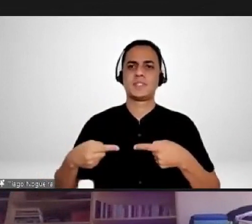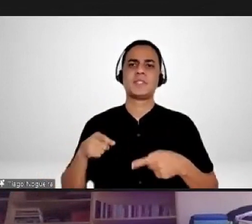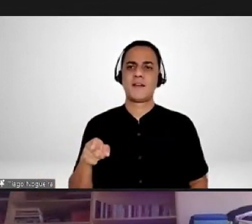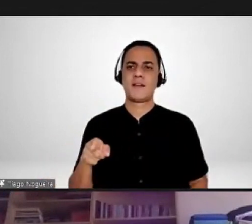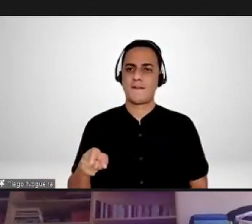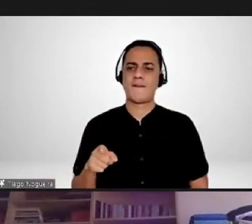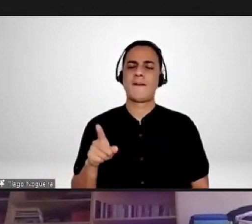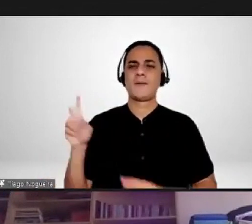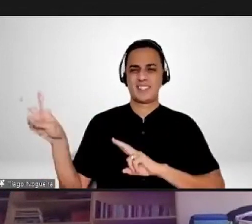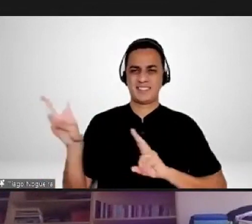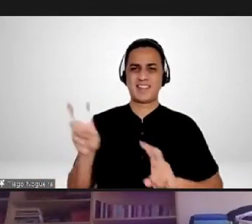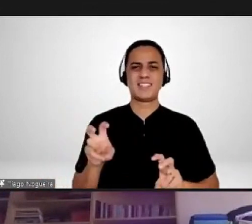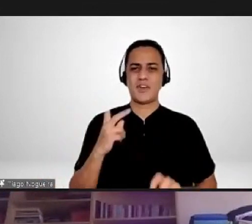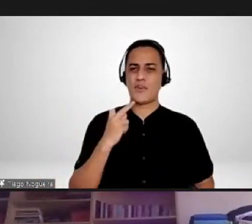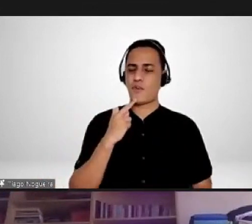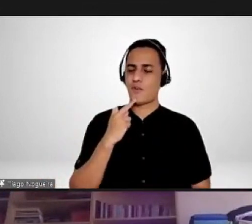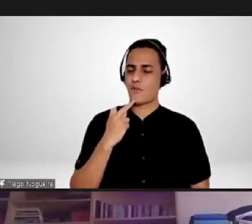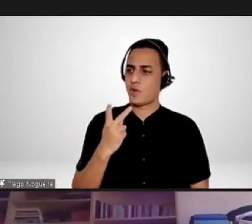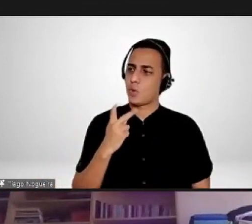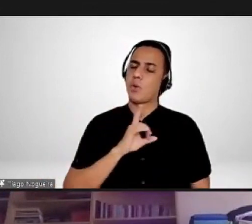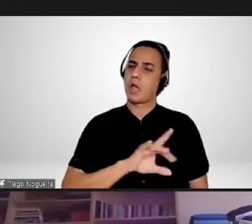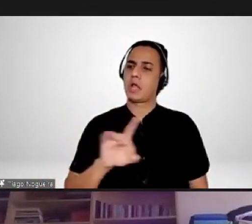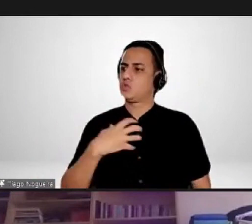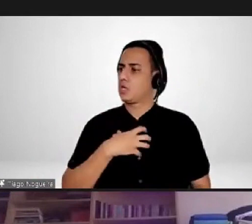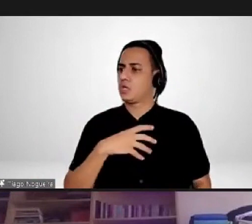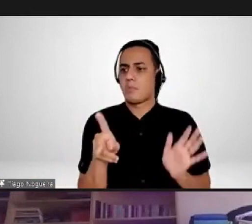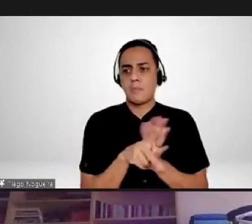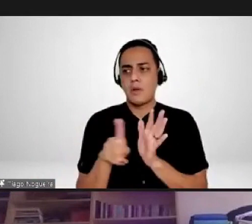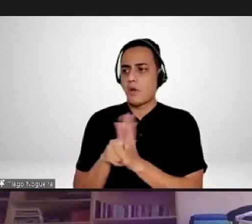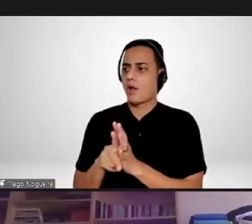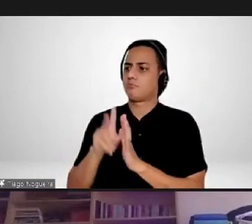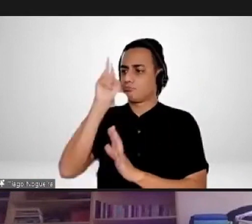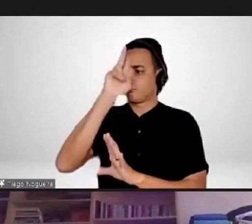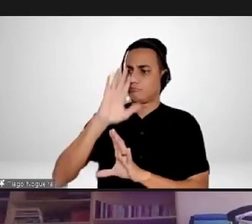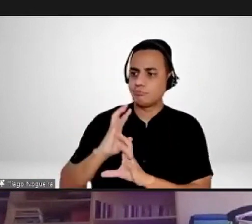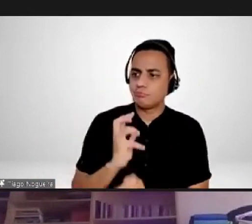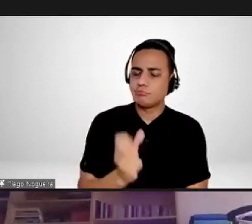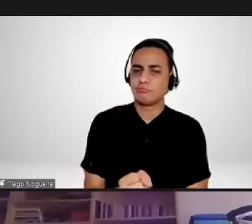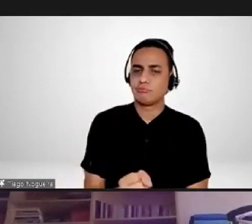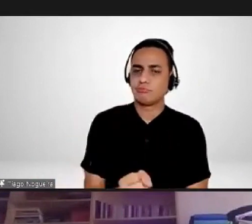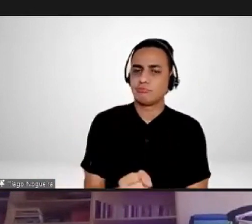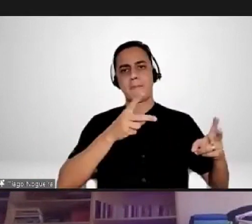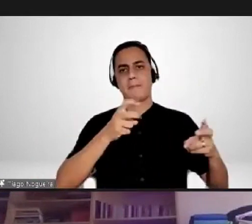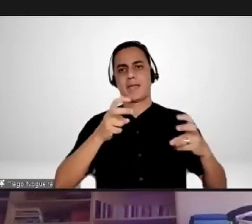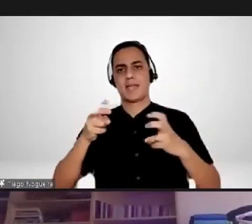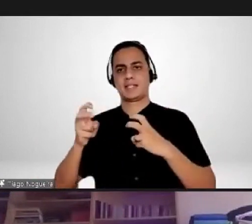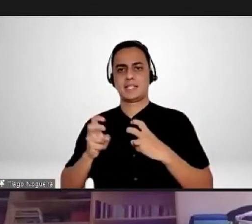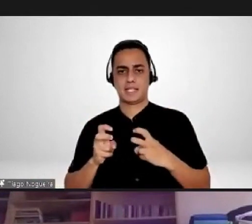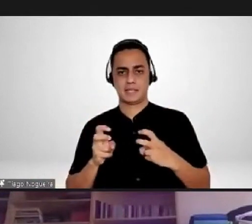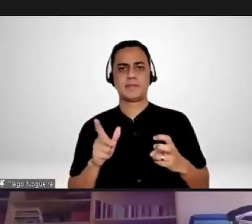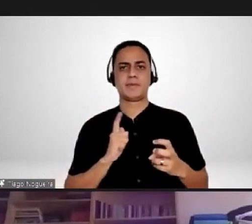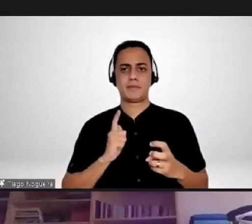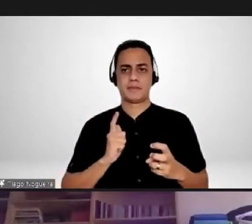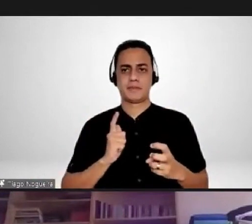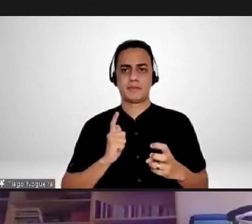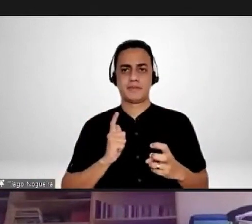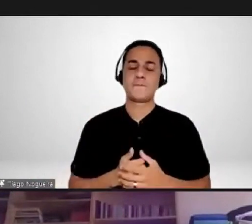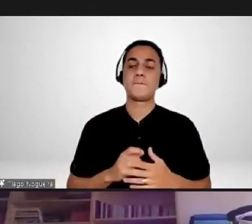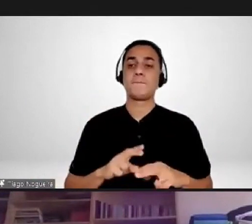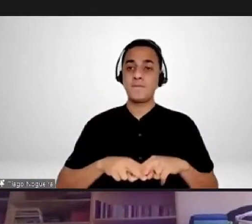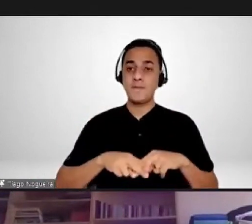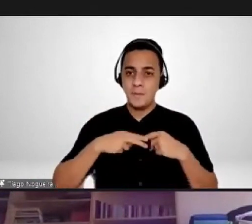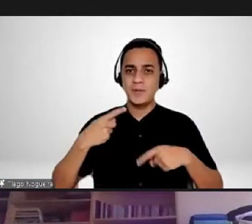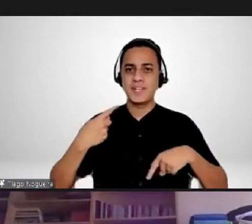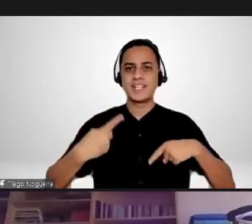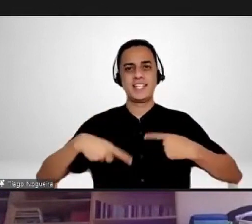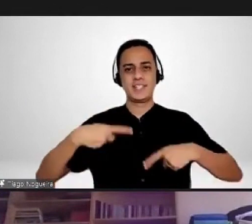fato. Cada um vai desenhar do seu jeito, a partir do seu repertório e da sua percepção, né? Por isso que as